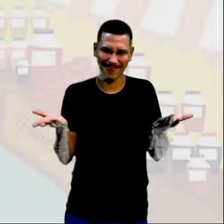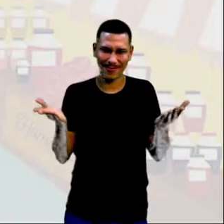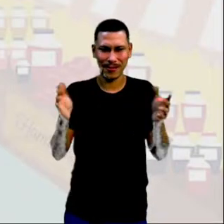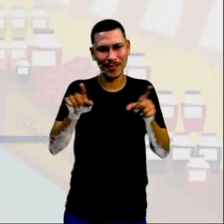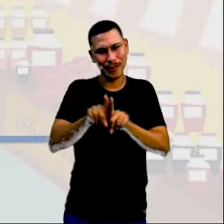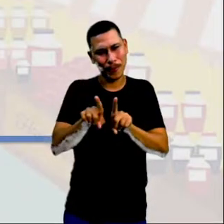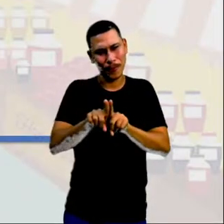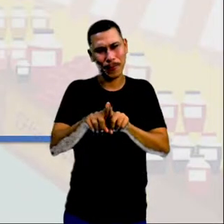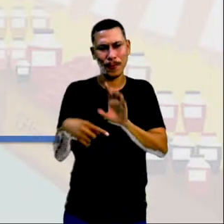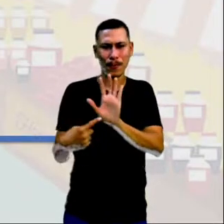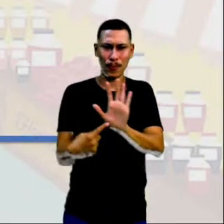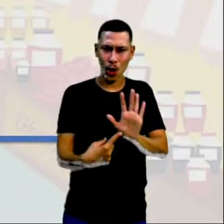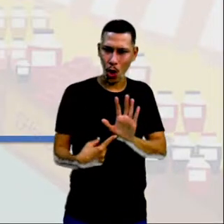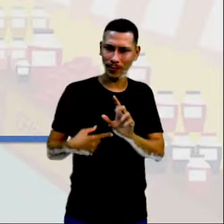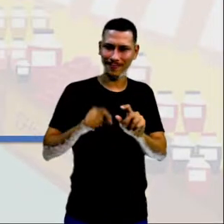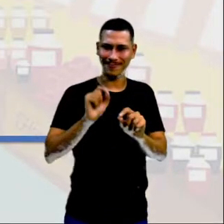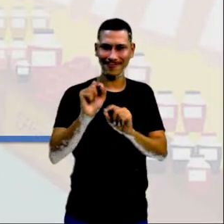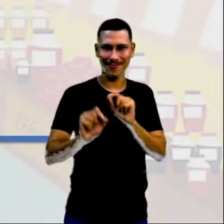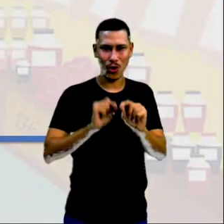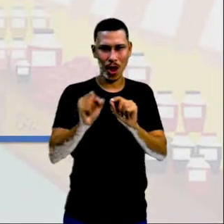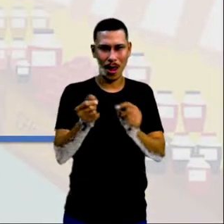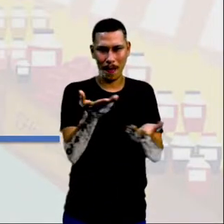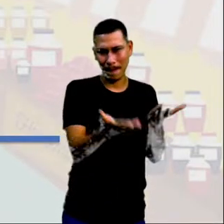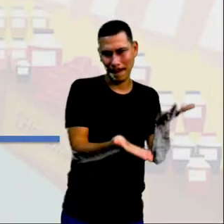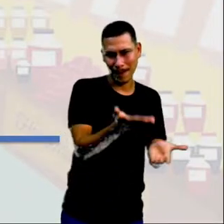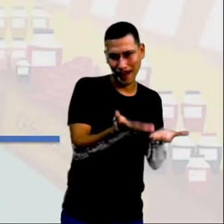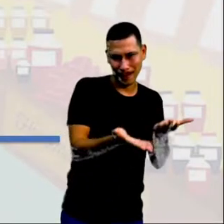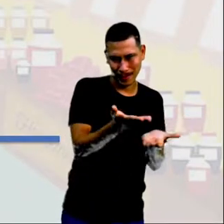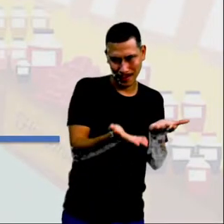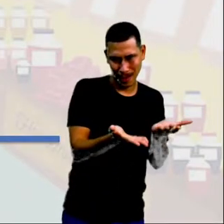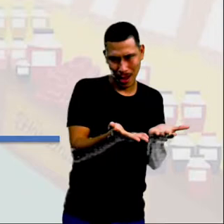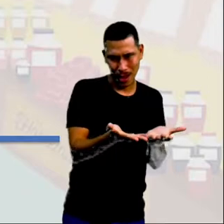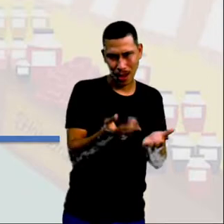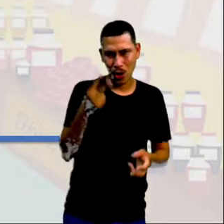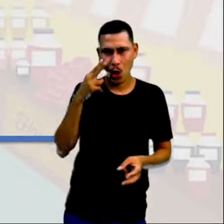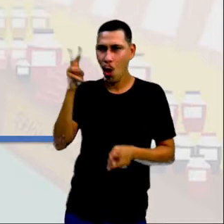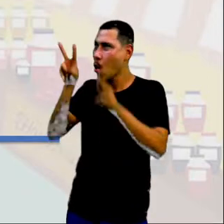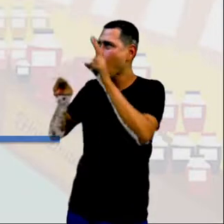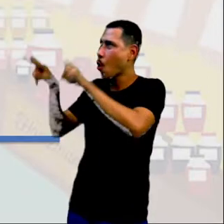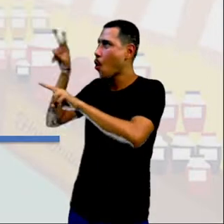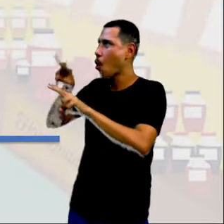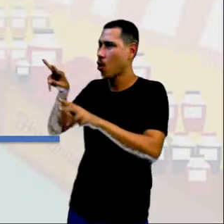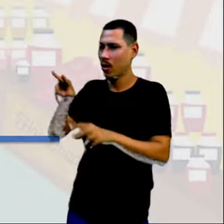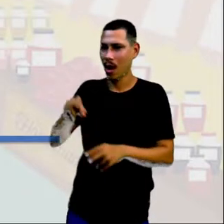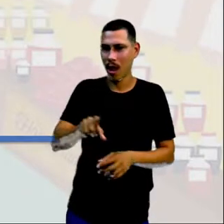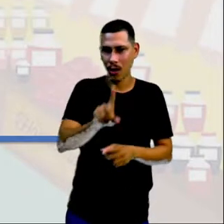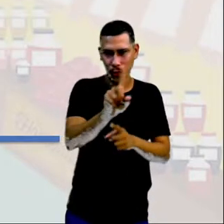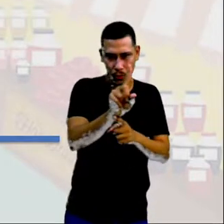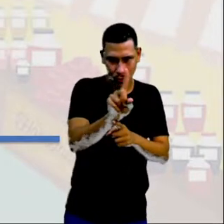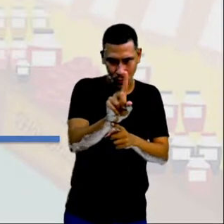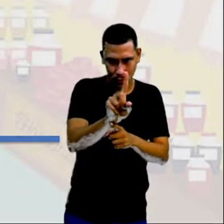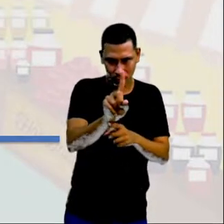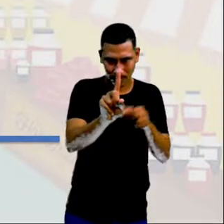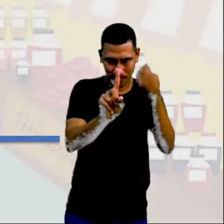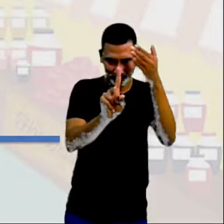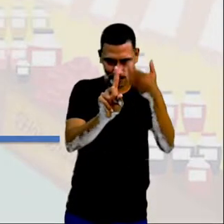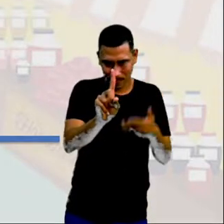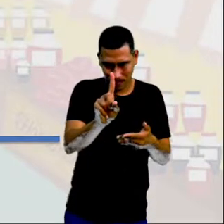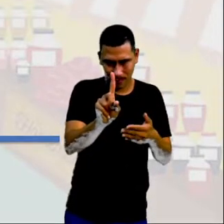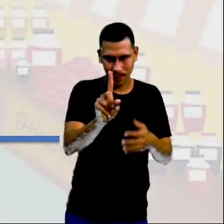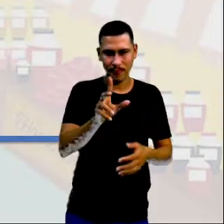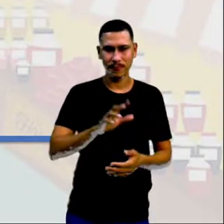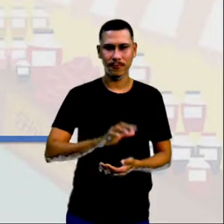vou apresentar para vocês a nossa balança. Está vendo aqui? Tem um ponto de equilíbrio que fica bem no meio e uma